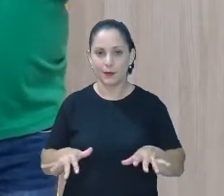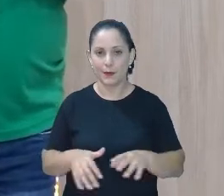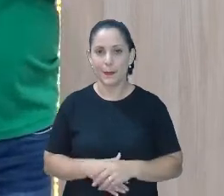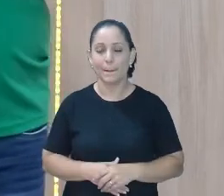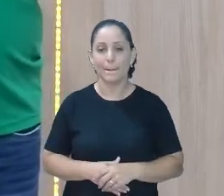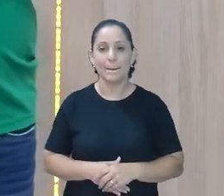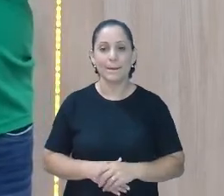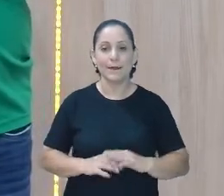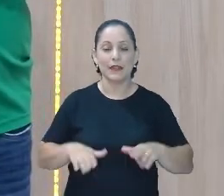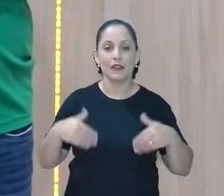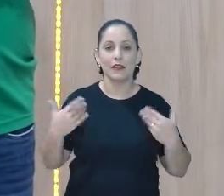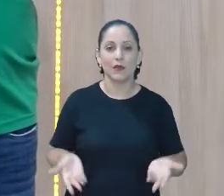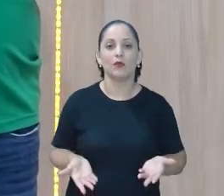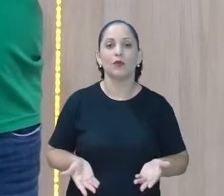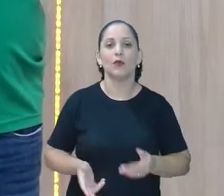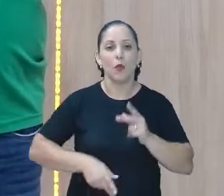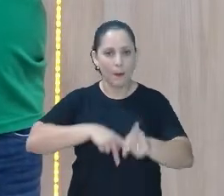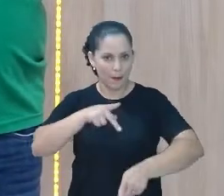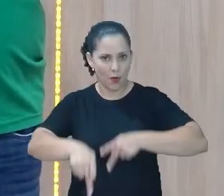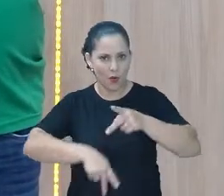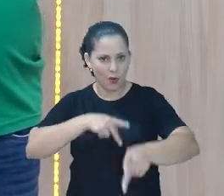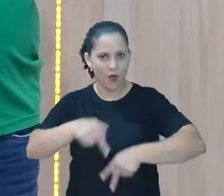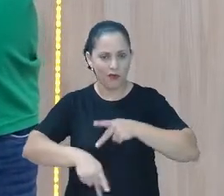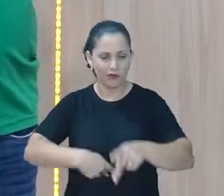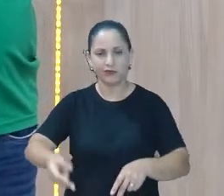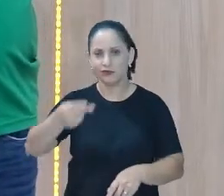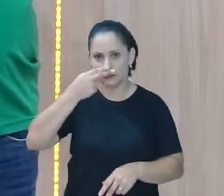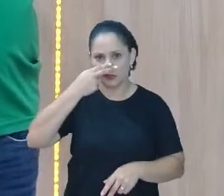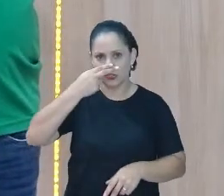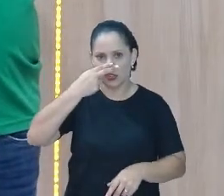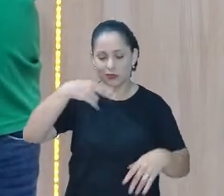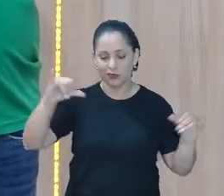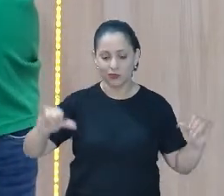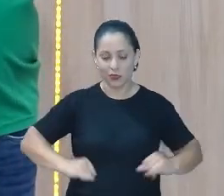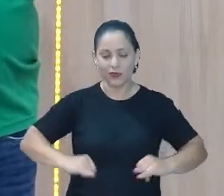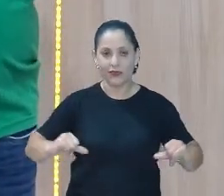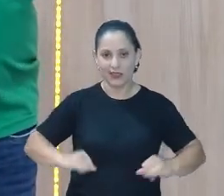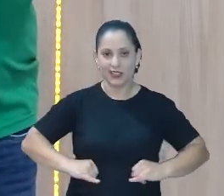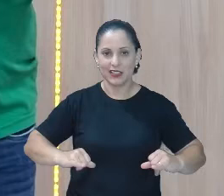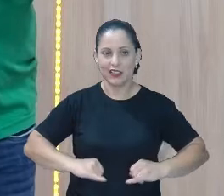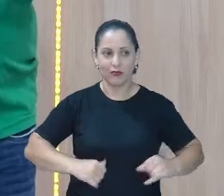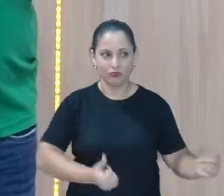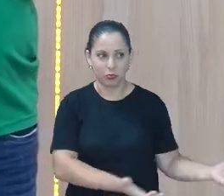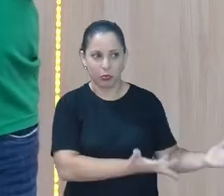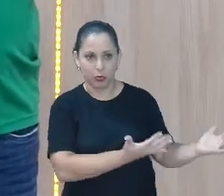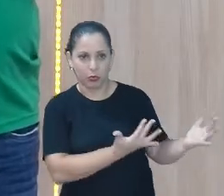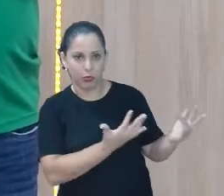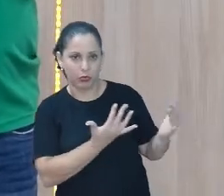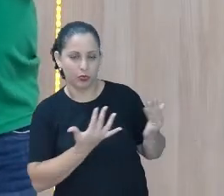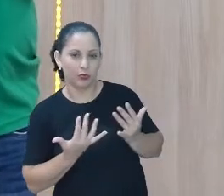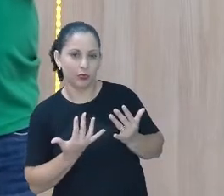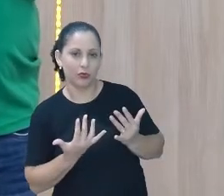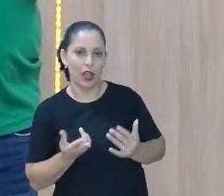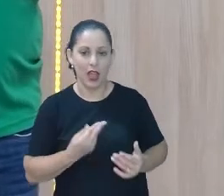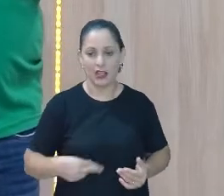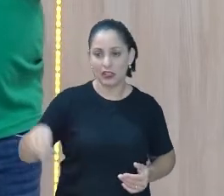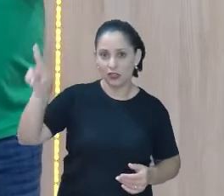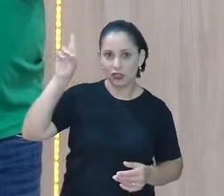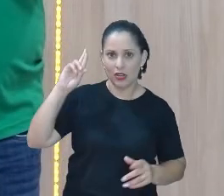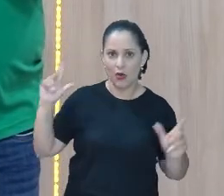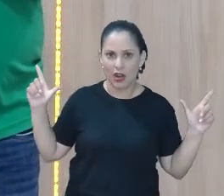os cristãos eram perseguidos, ao invés, né, daquela religião, né, ela